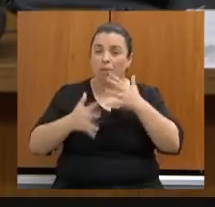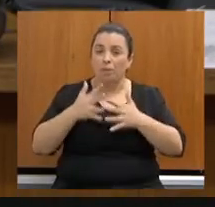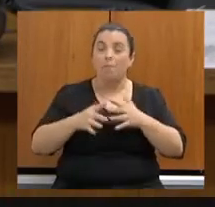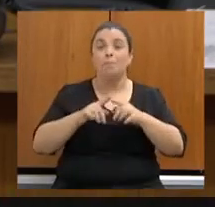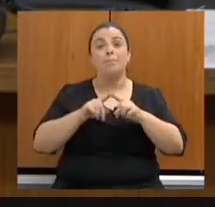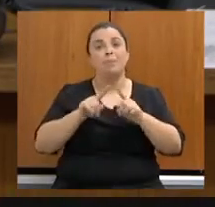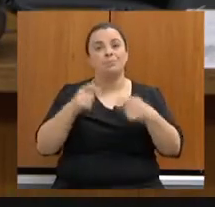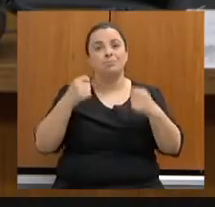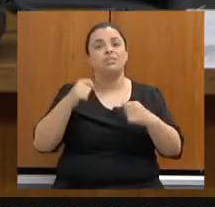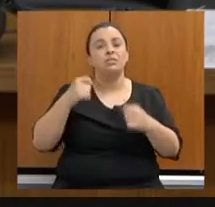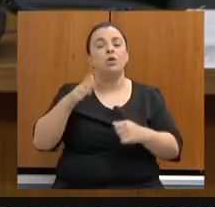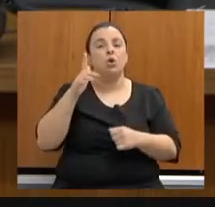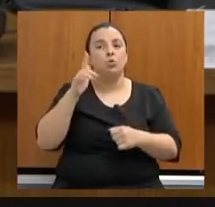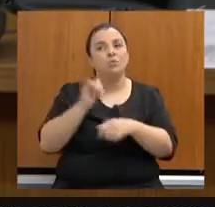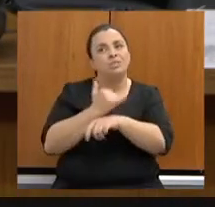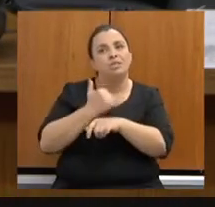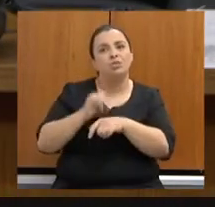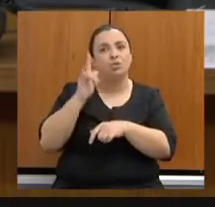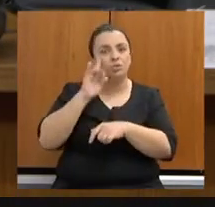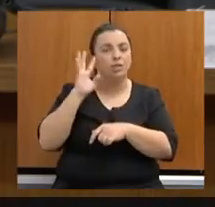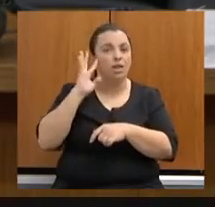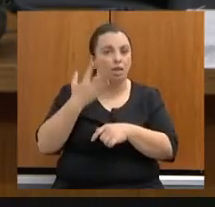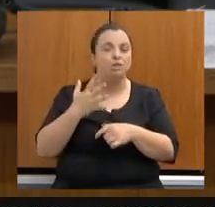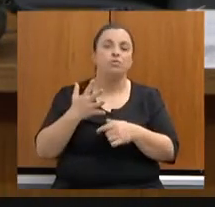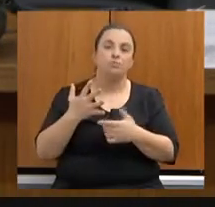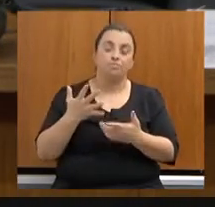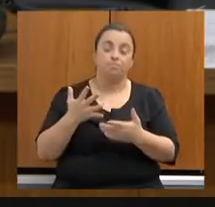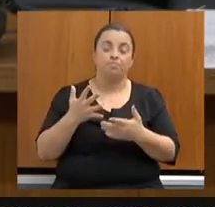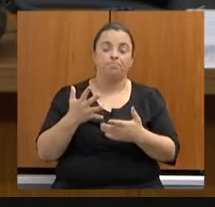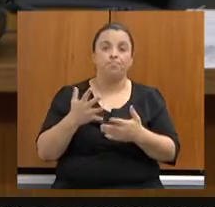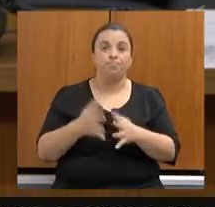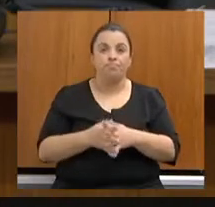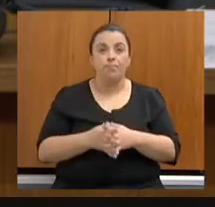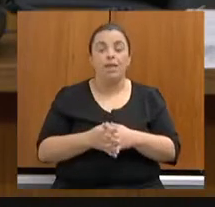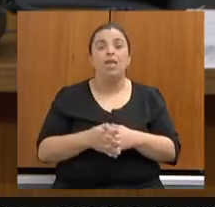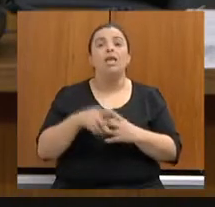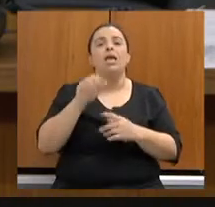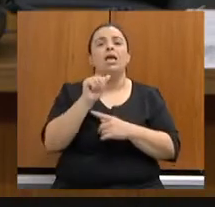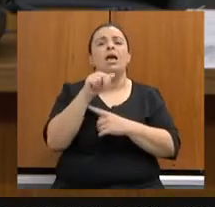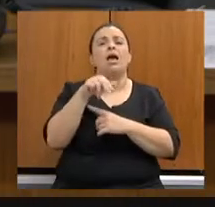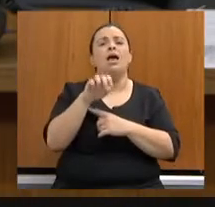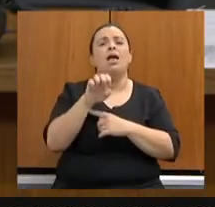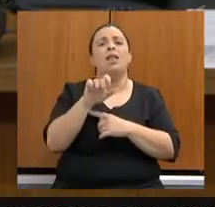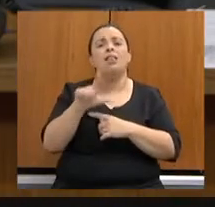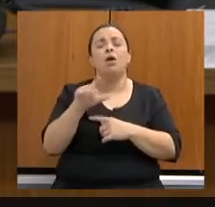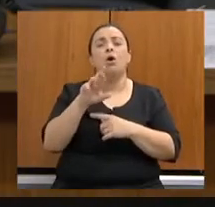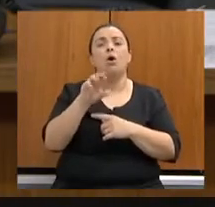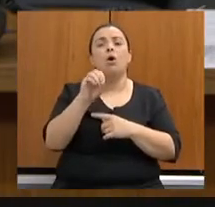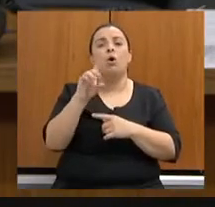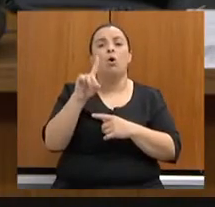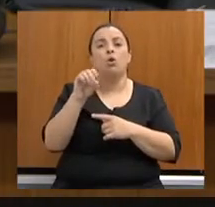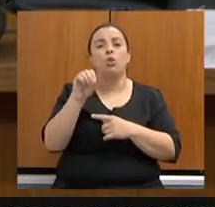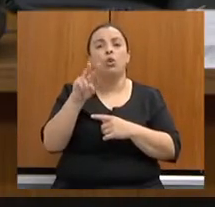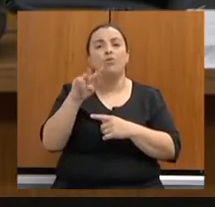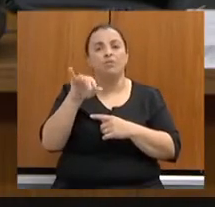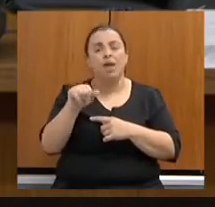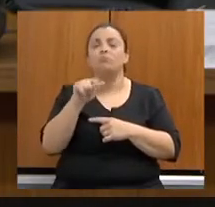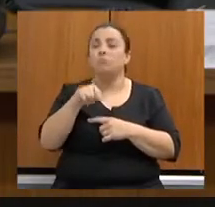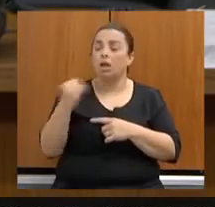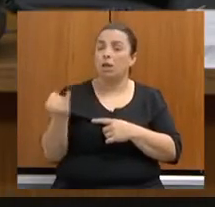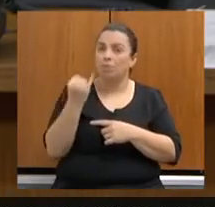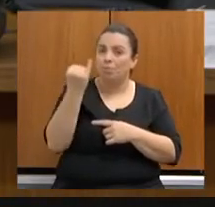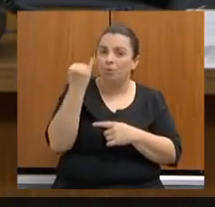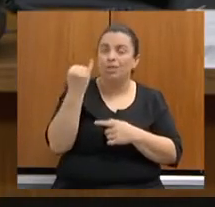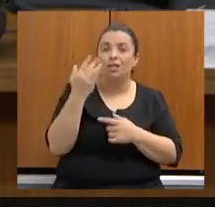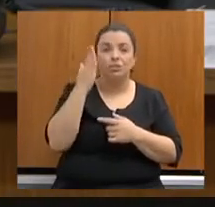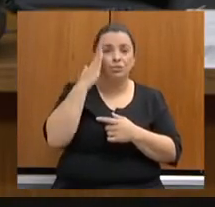anel viário também agradeço é uma obra muito importante porque dentro da cidade de Unaí na frente da igreja matriz passam os